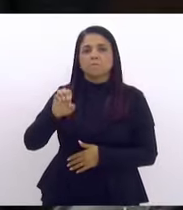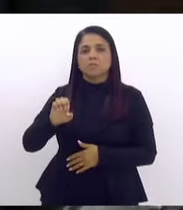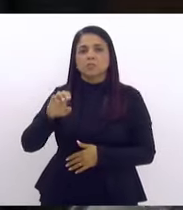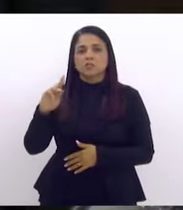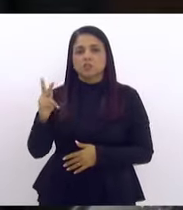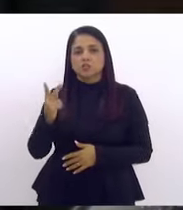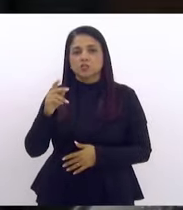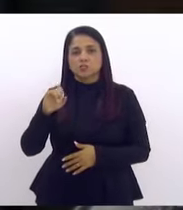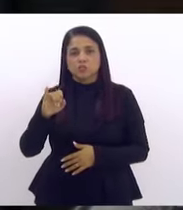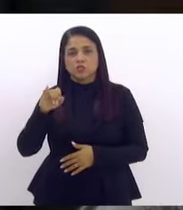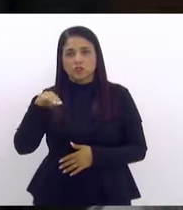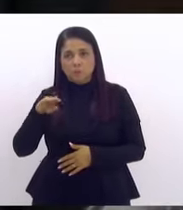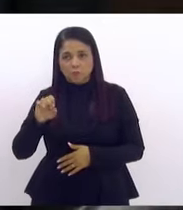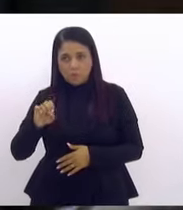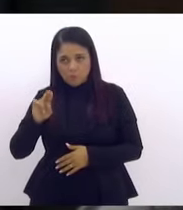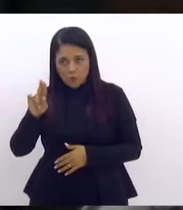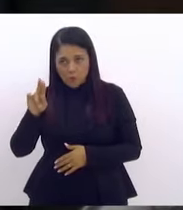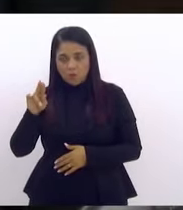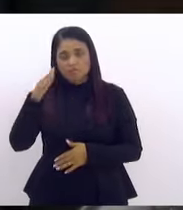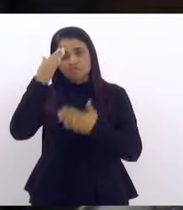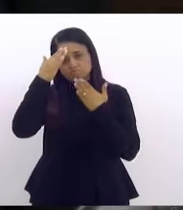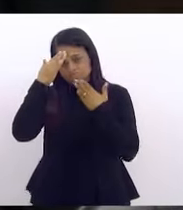obrigado.